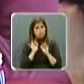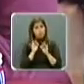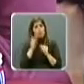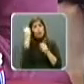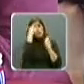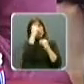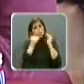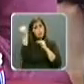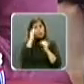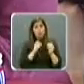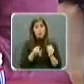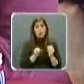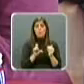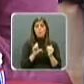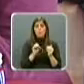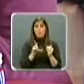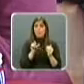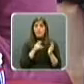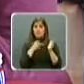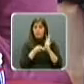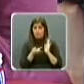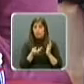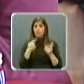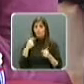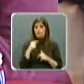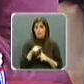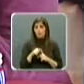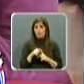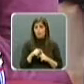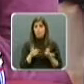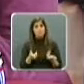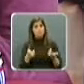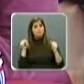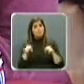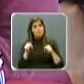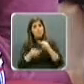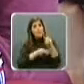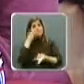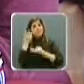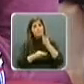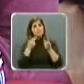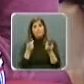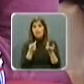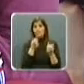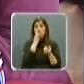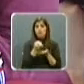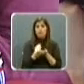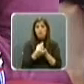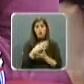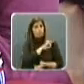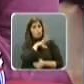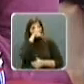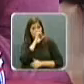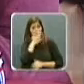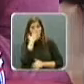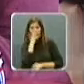ensino superior politécnico tivessem, portanto, não estão a ser, de facto, contemplados nesta apreciação do Sr. Ministro, que me parece,